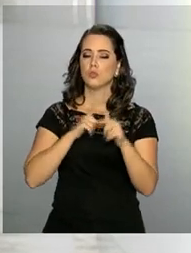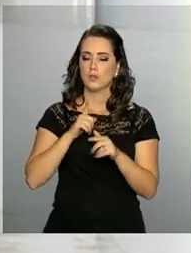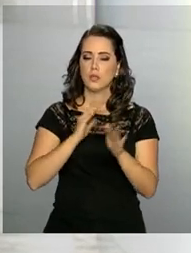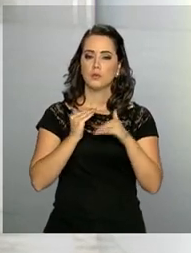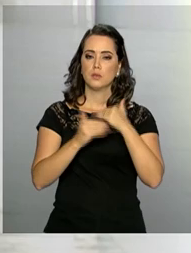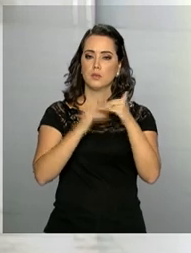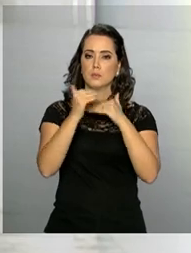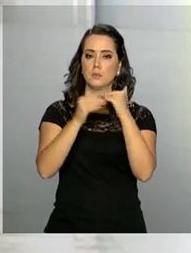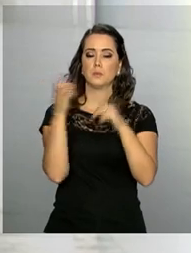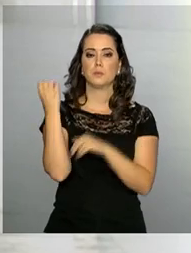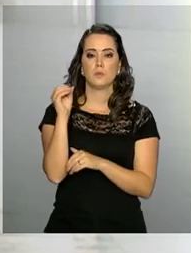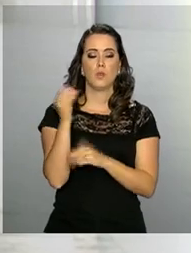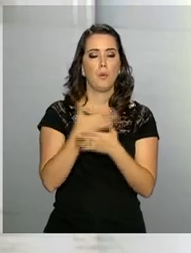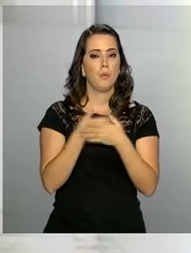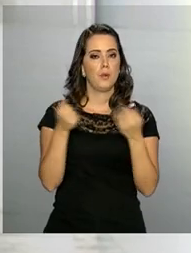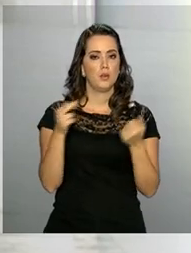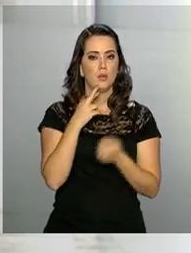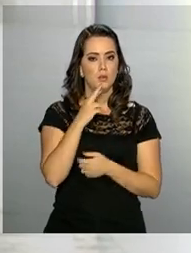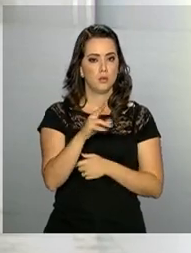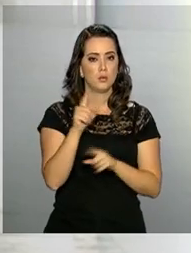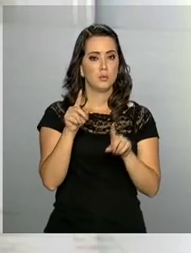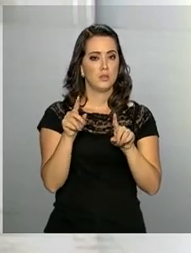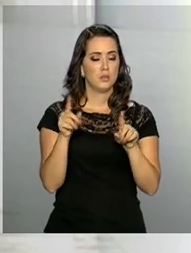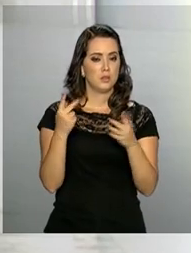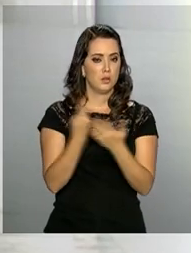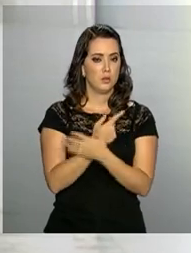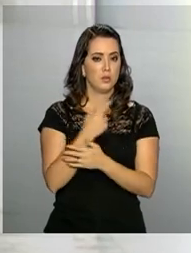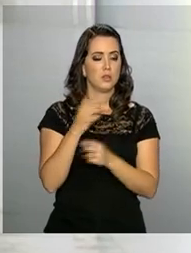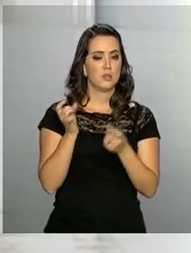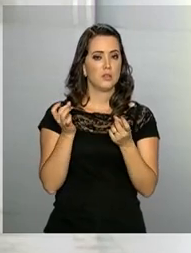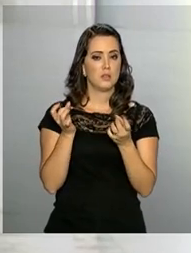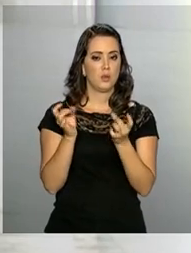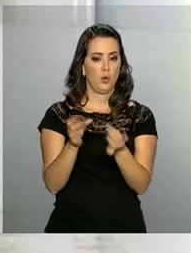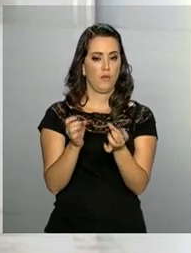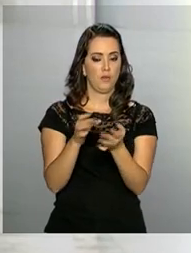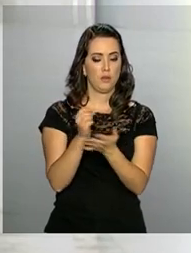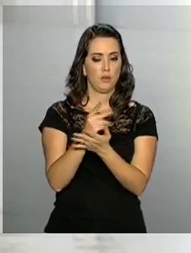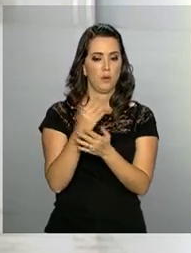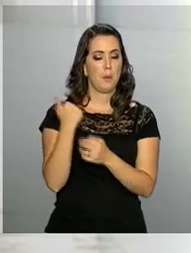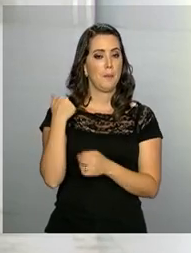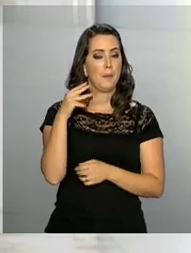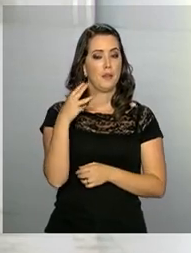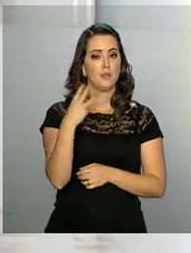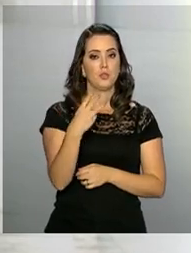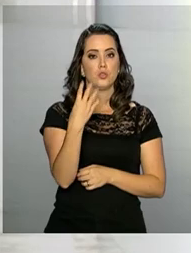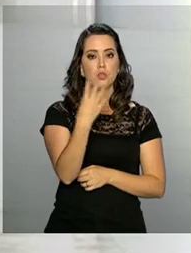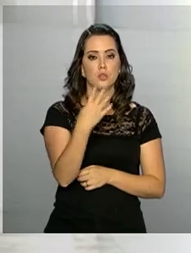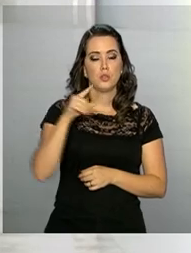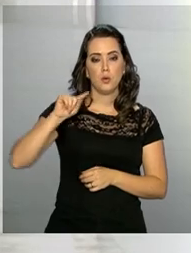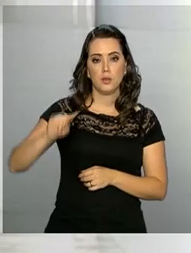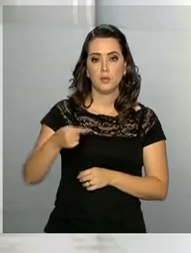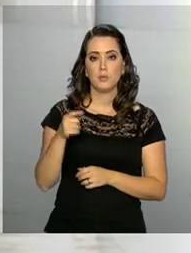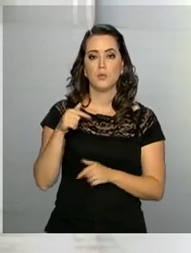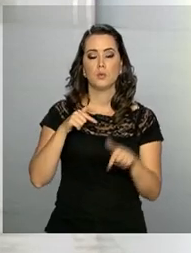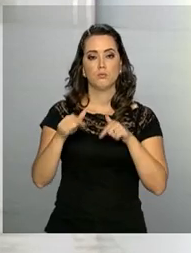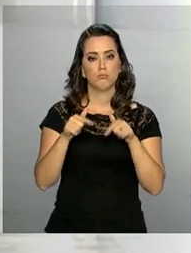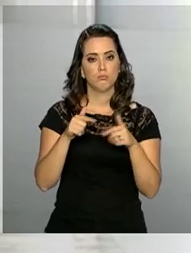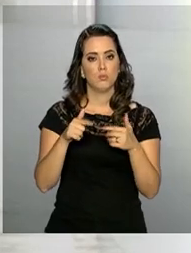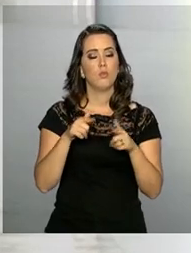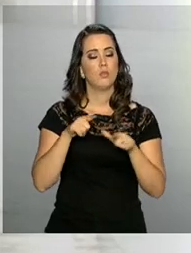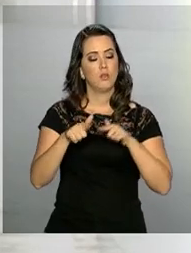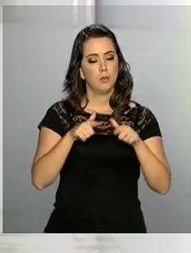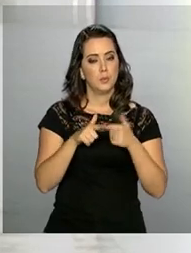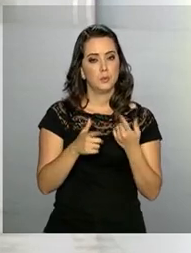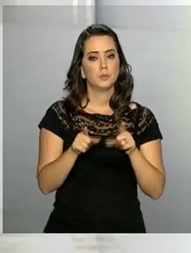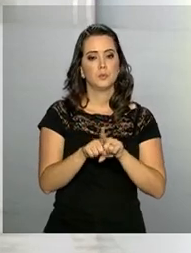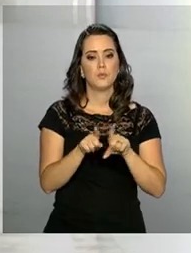em outubro. O melhor desempenho foi no setor de comércio, que abriu mais de 34 mil novos postos. Também